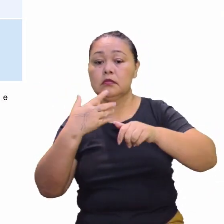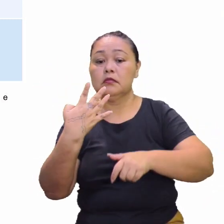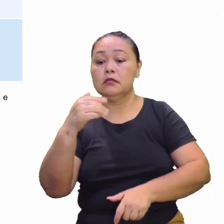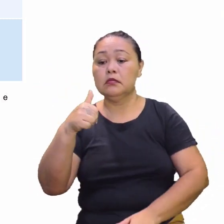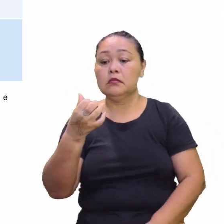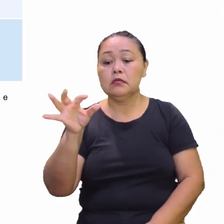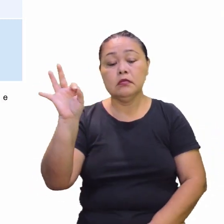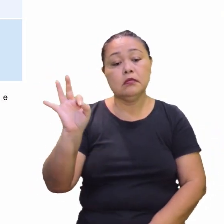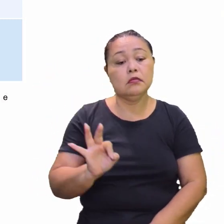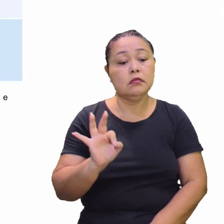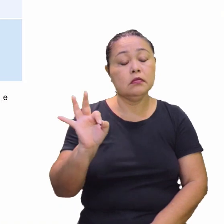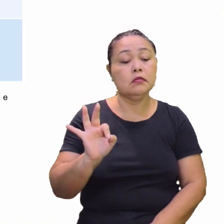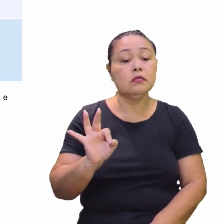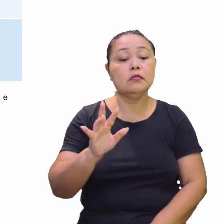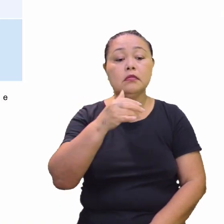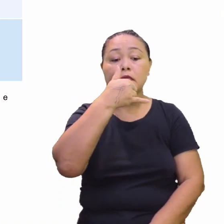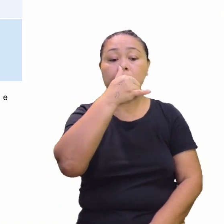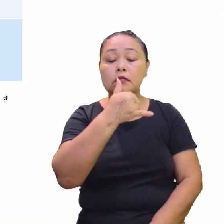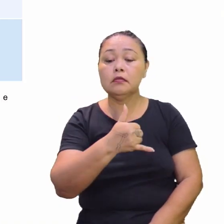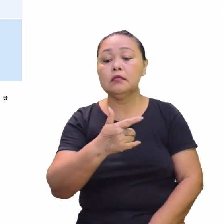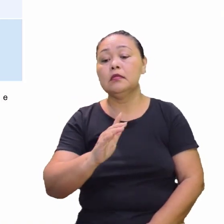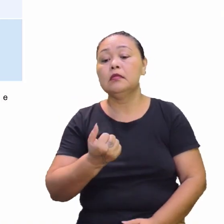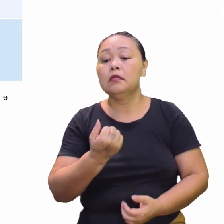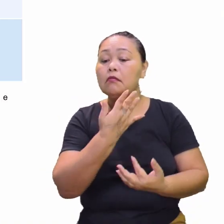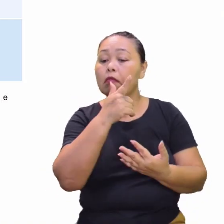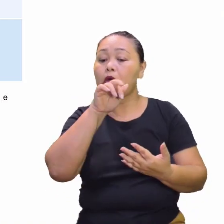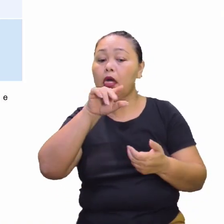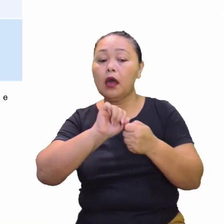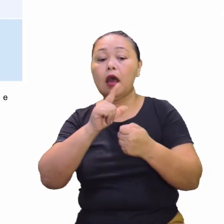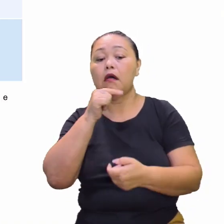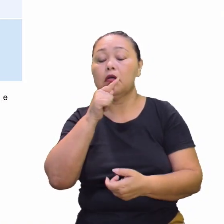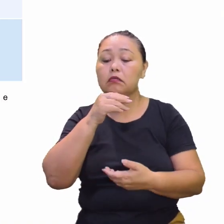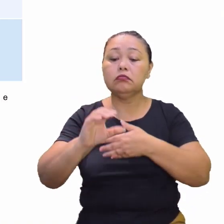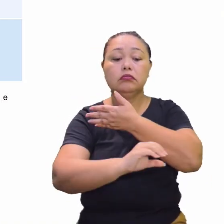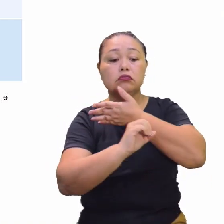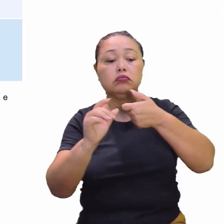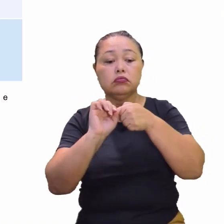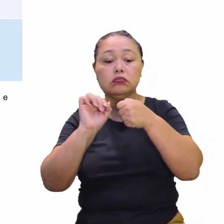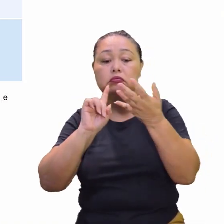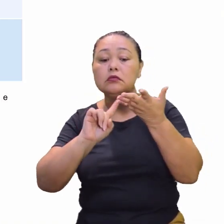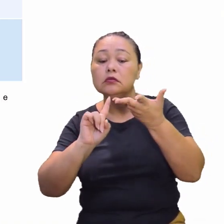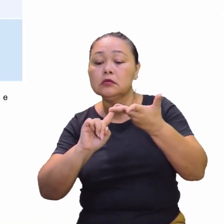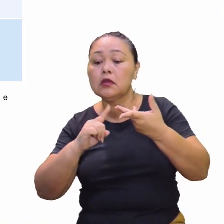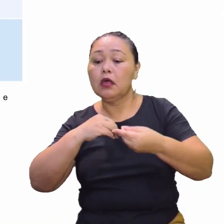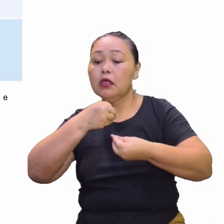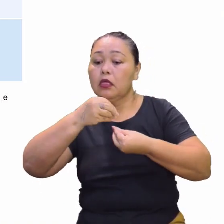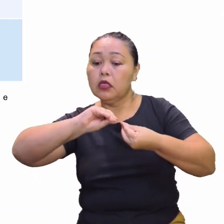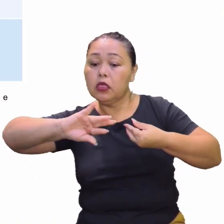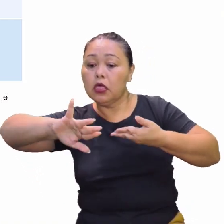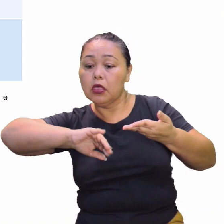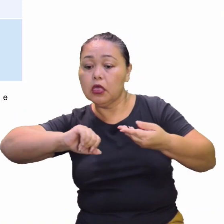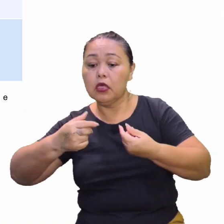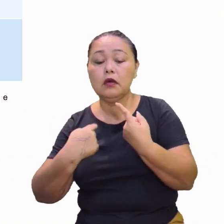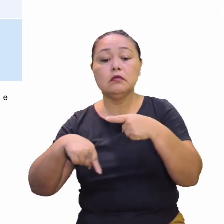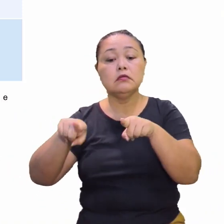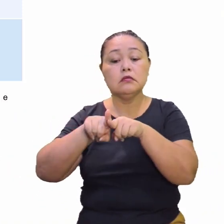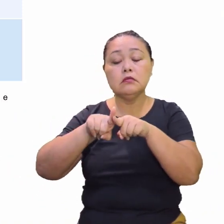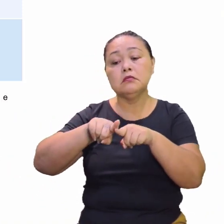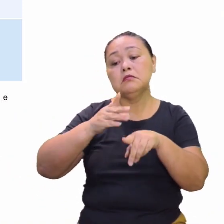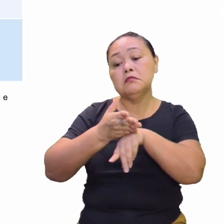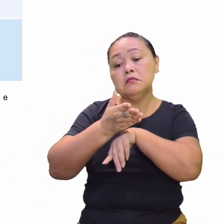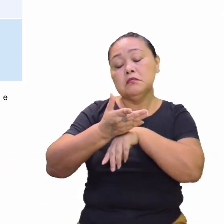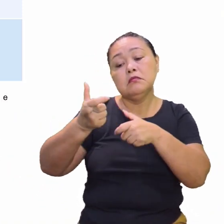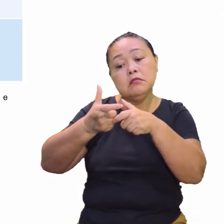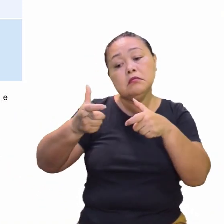transformação, 4,6%. E eletricidade, gás, água, esgoto, atividade de gestão de resíduos, a gente vai ter aí